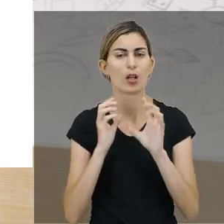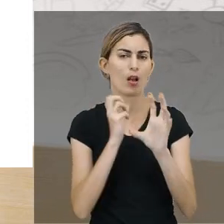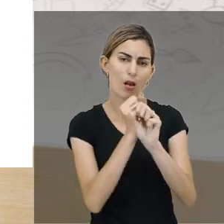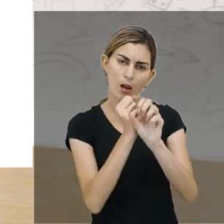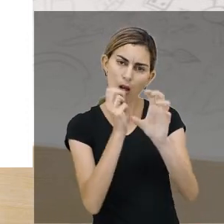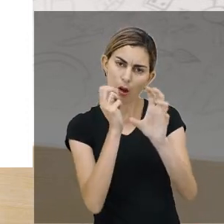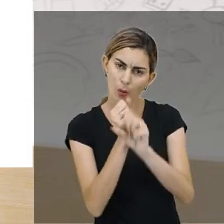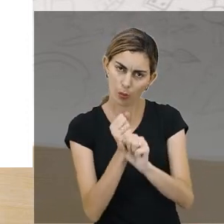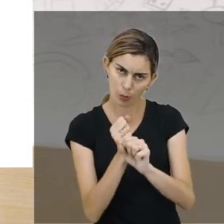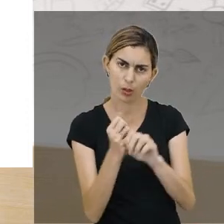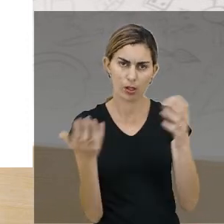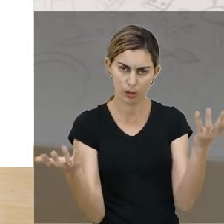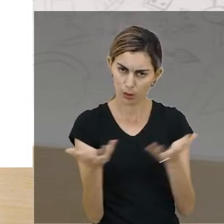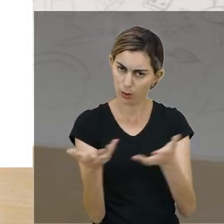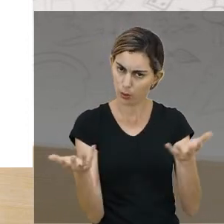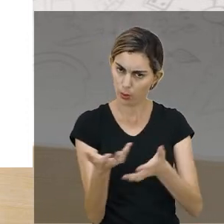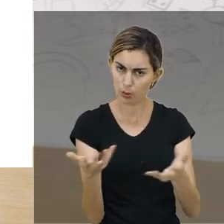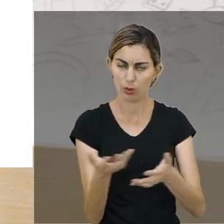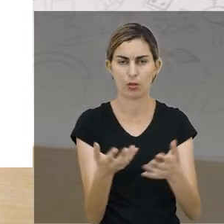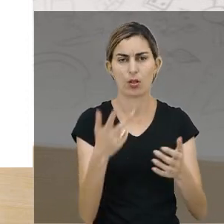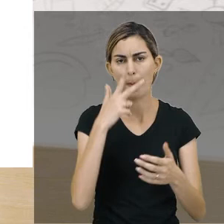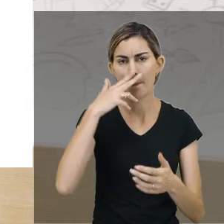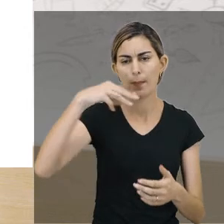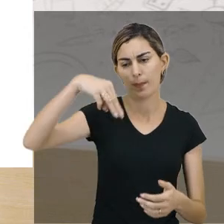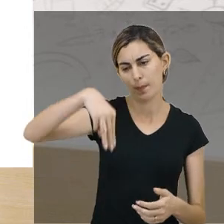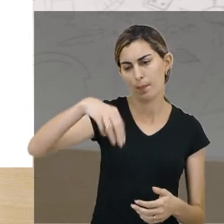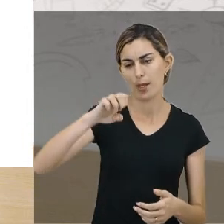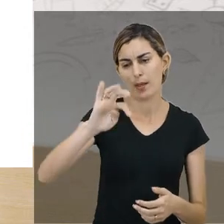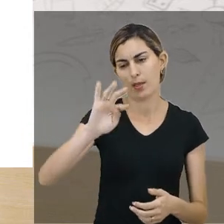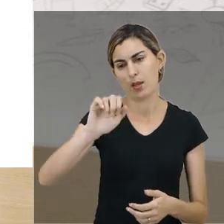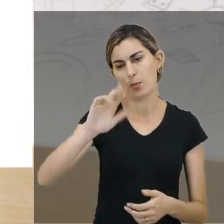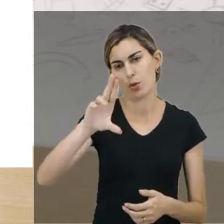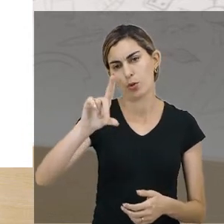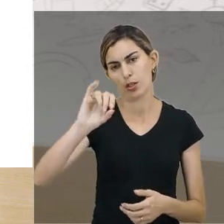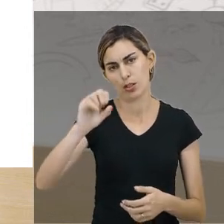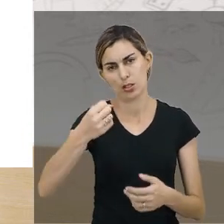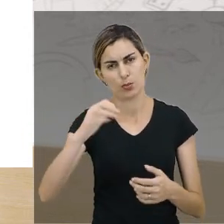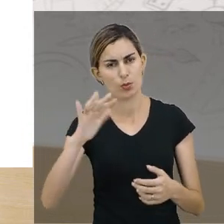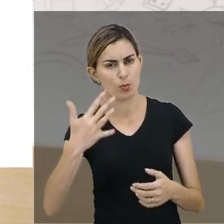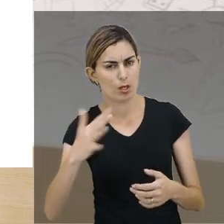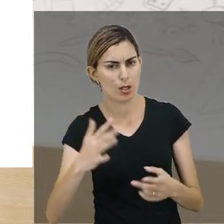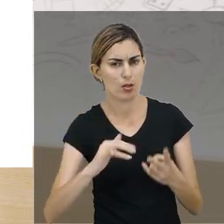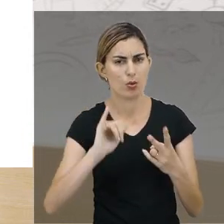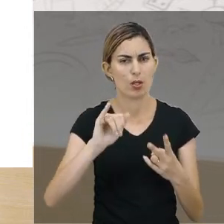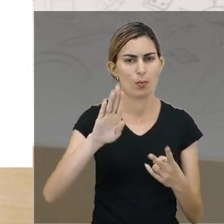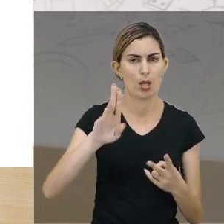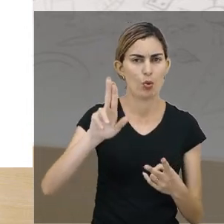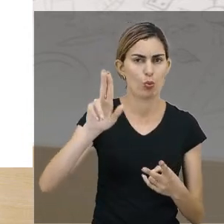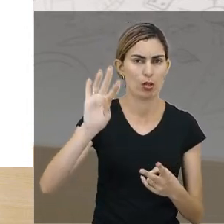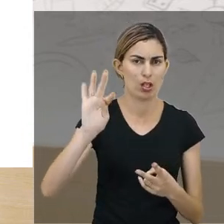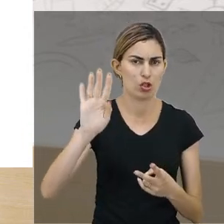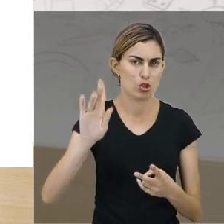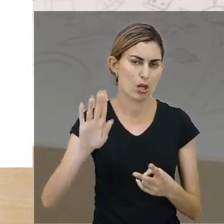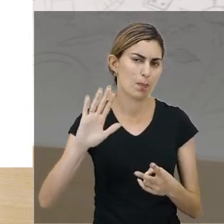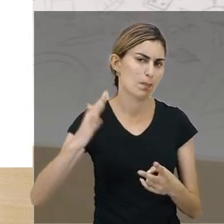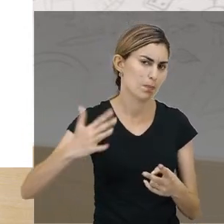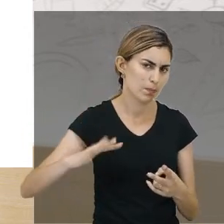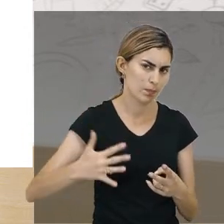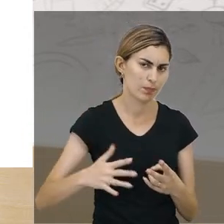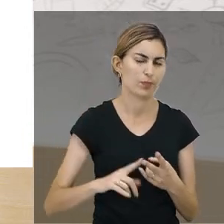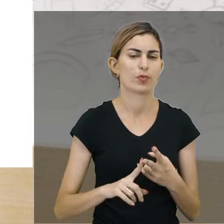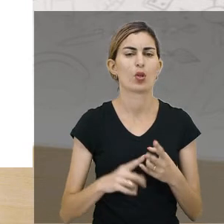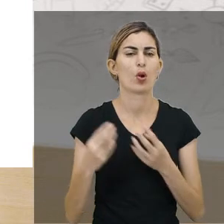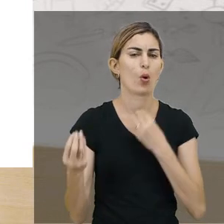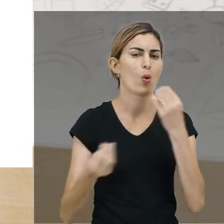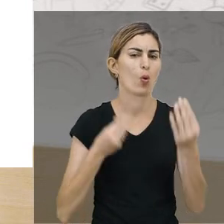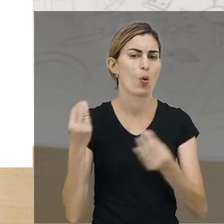vamos calcular agora esse metabolismo médio e esse IBUTG médio, né?